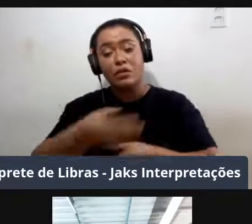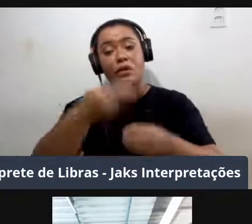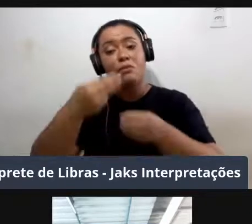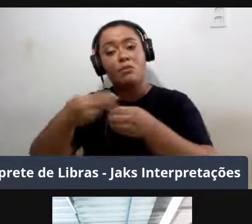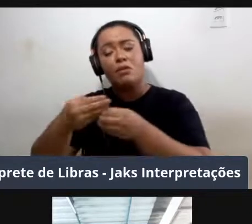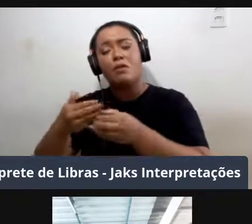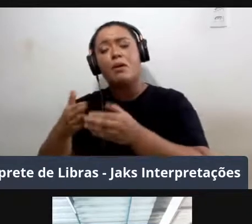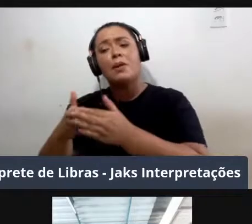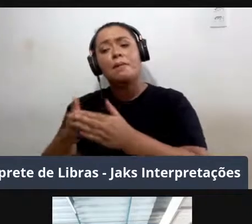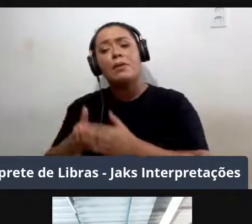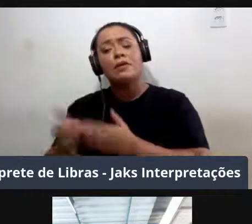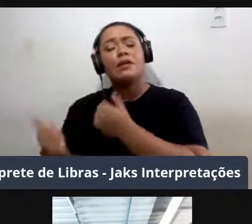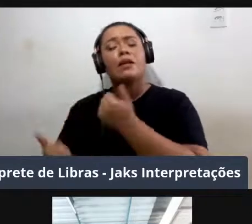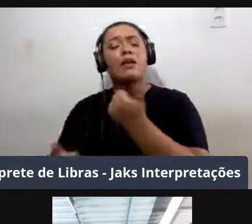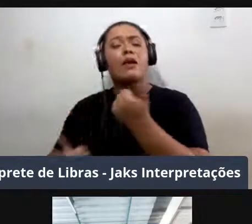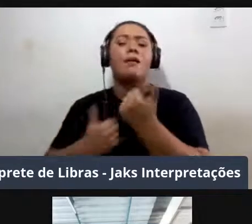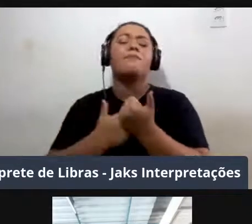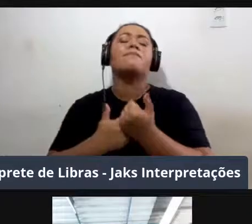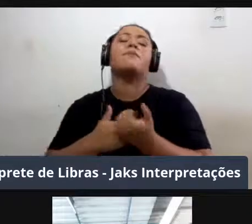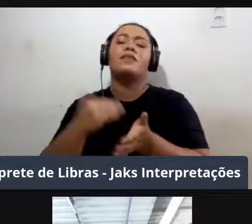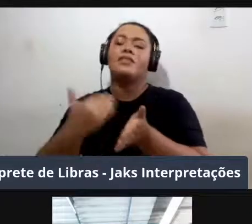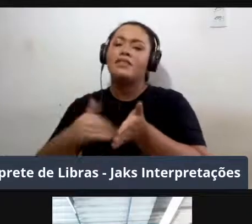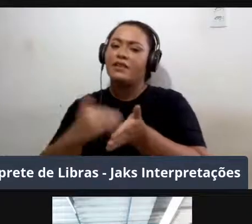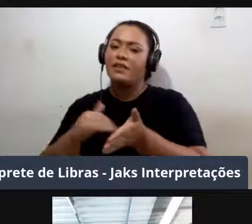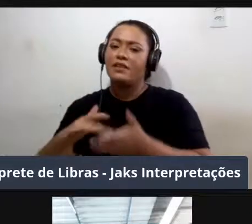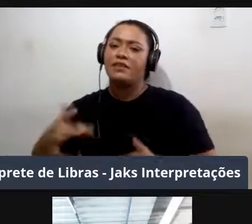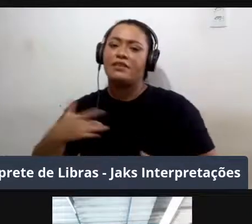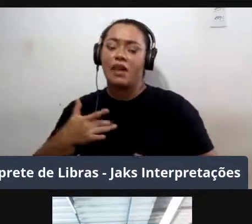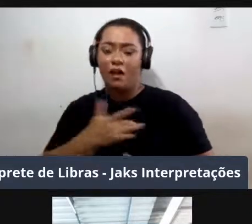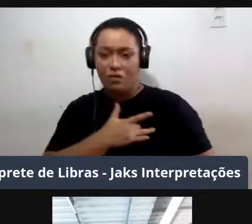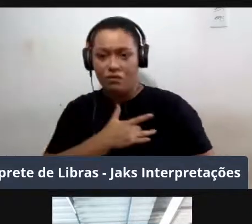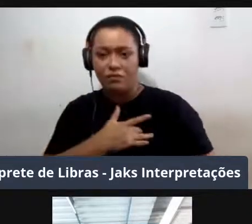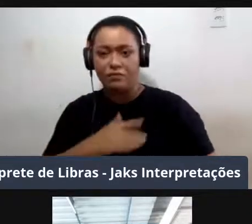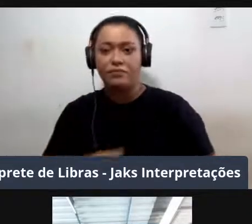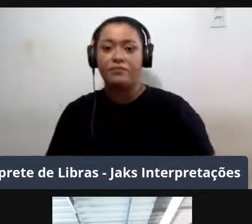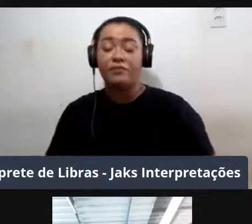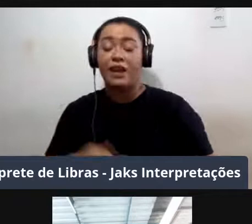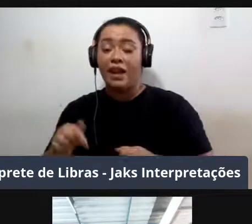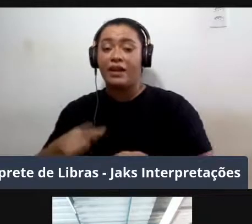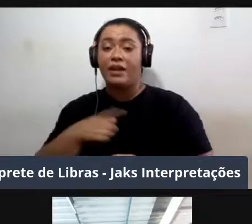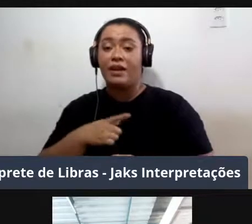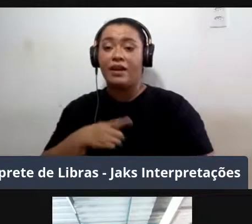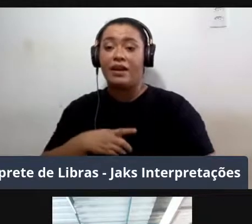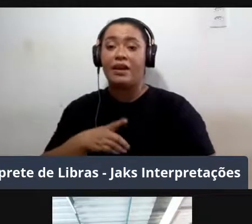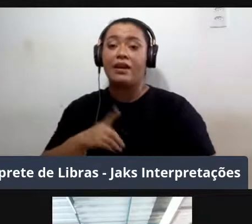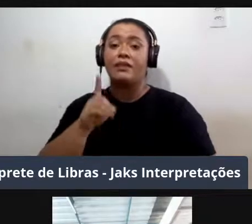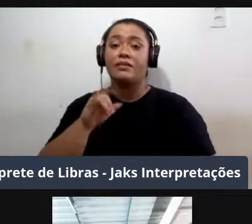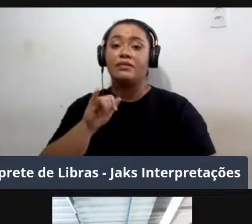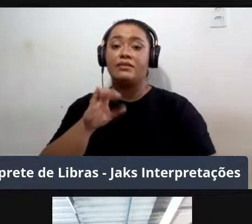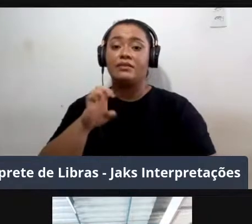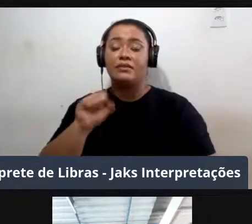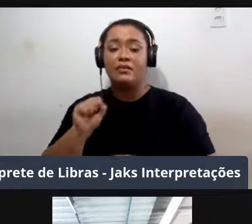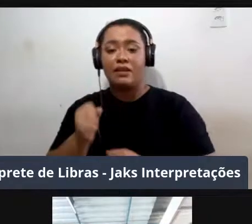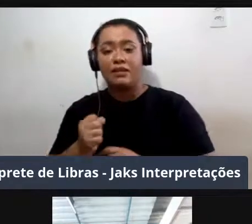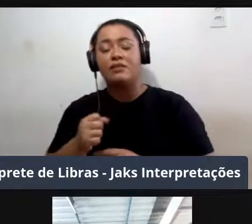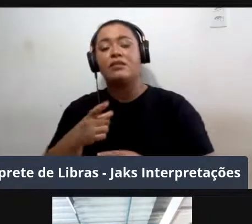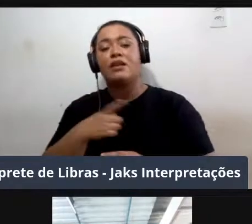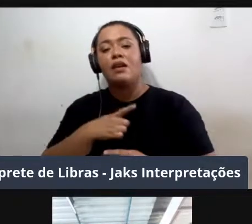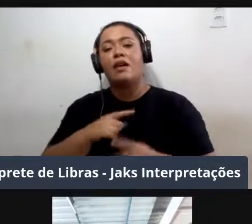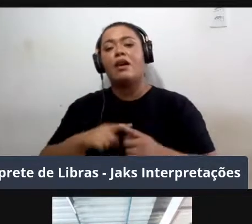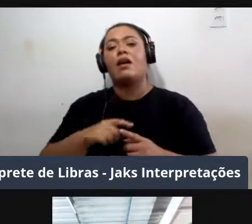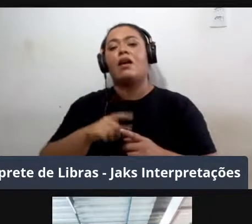saúde e dos DSEIs, né? No caso aqui nós temos do DSEI do Amazonas, do Médio Solimões e de